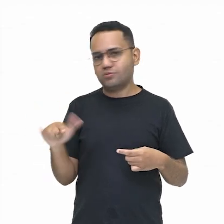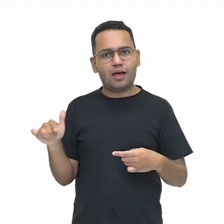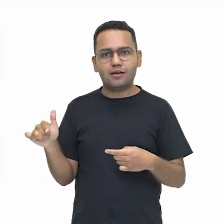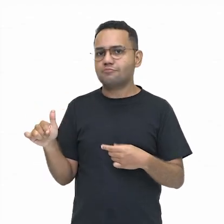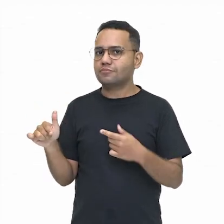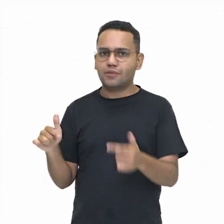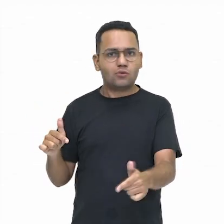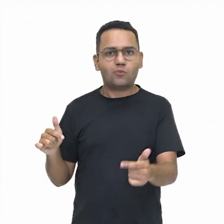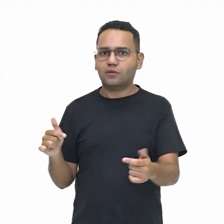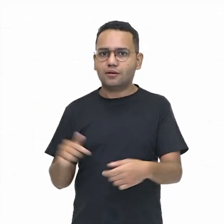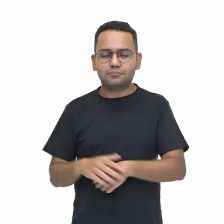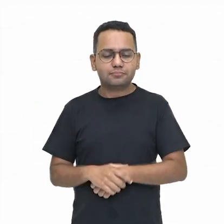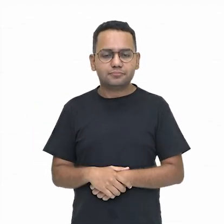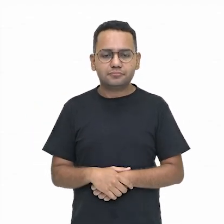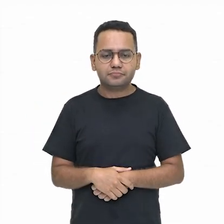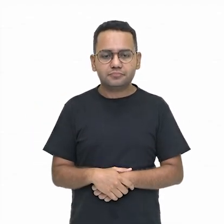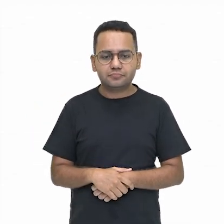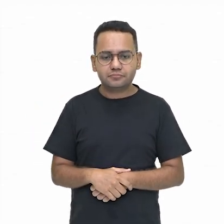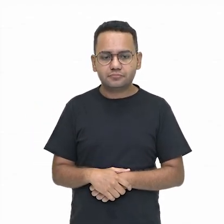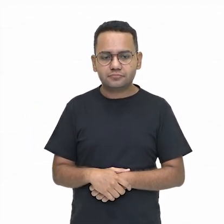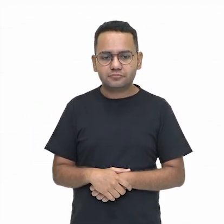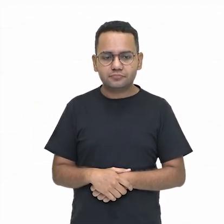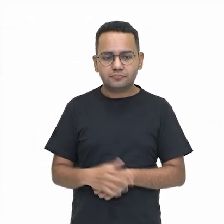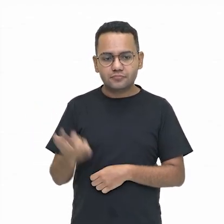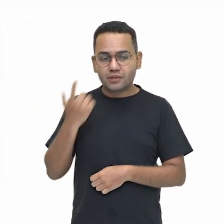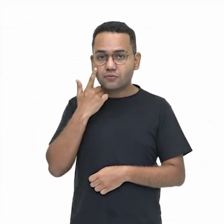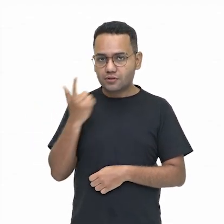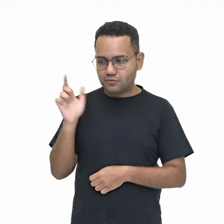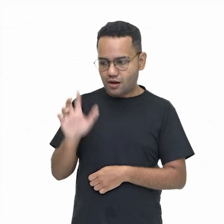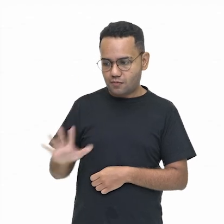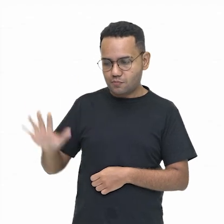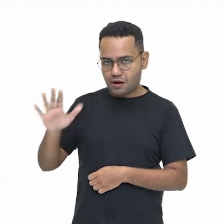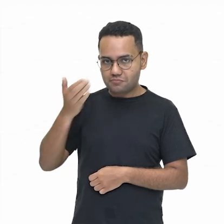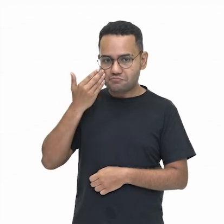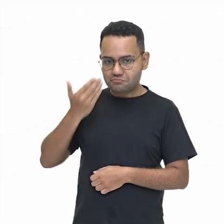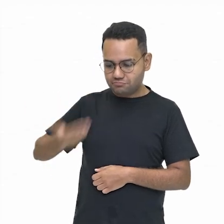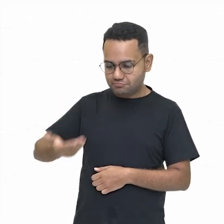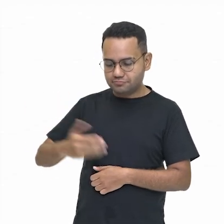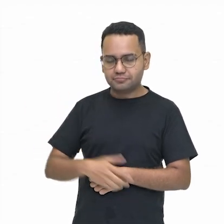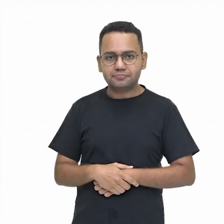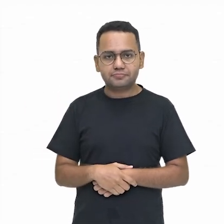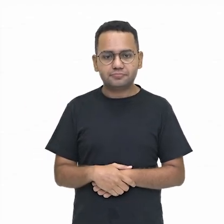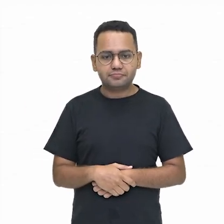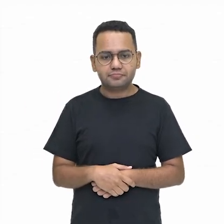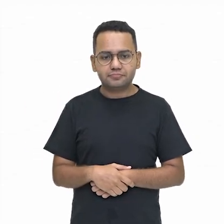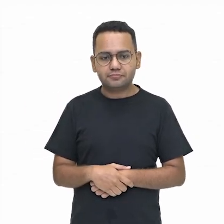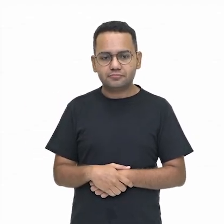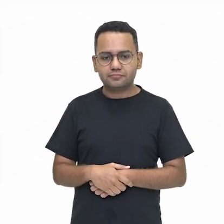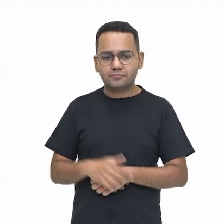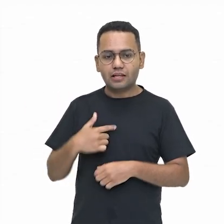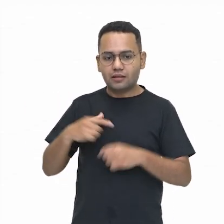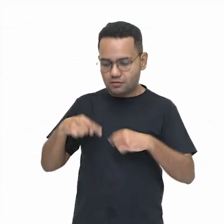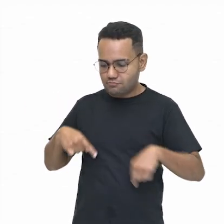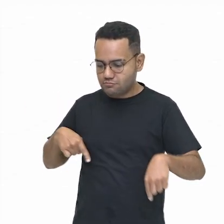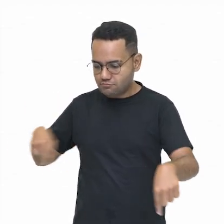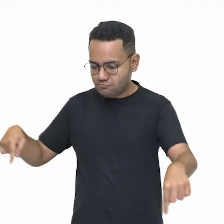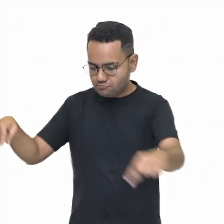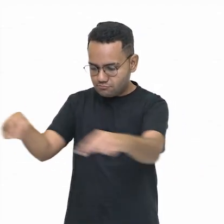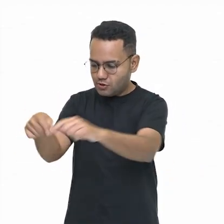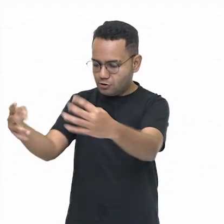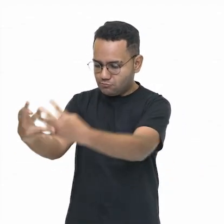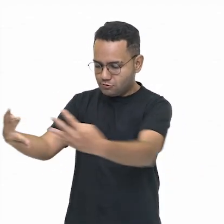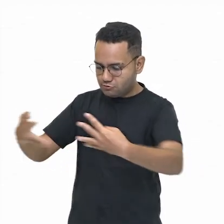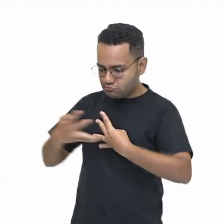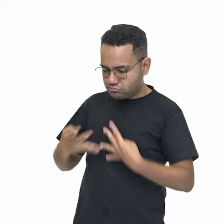existe lados. Como vocês podem ver aí nessa imagem, nessa ilustração, olha só, tenho aí o time vermelho, da